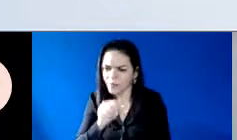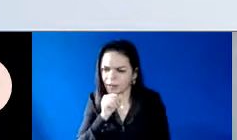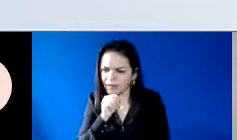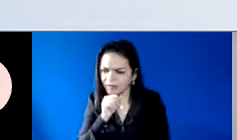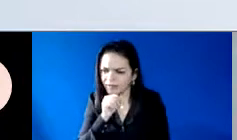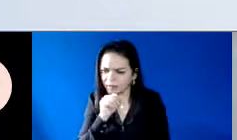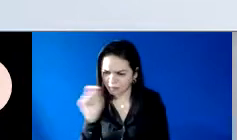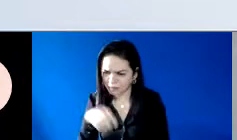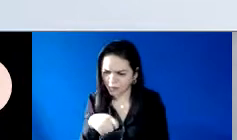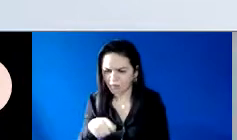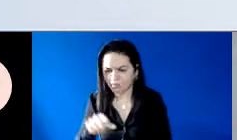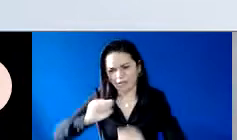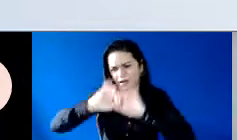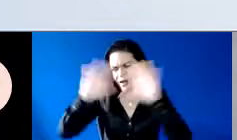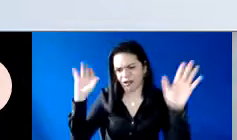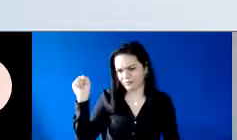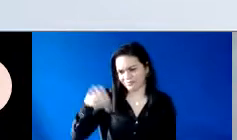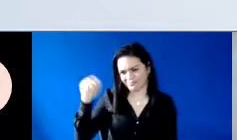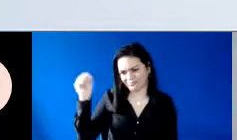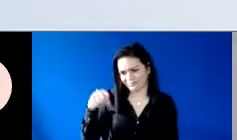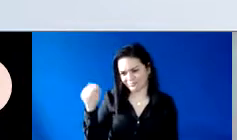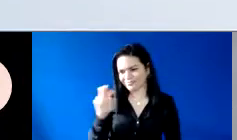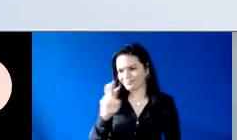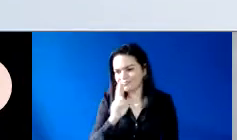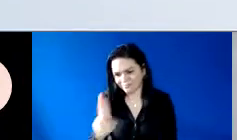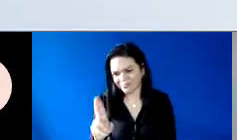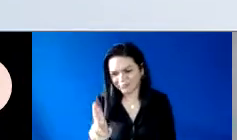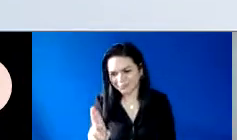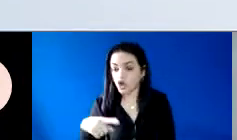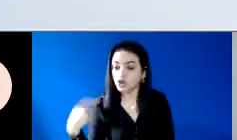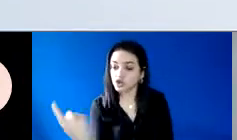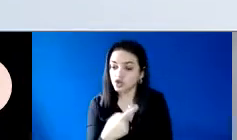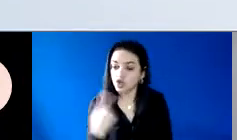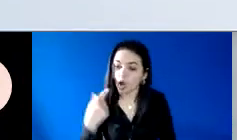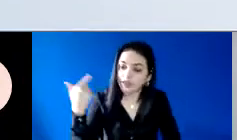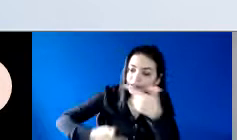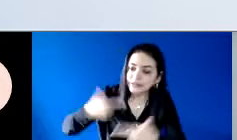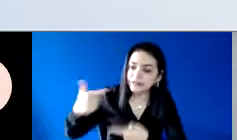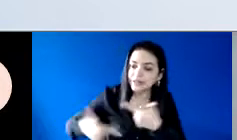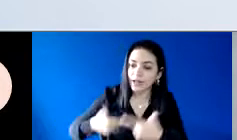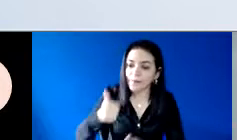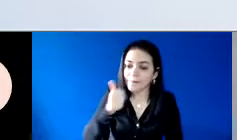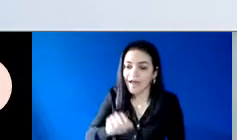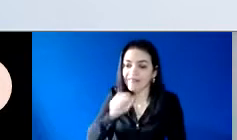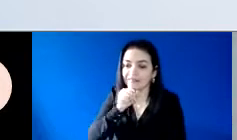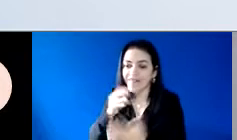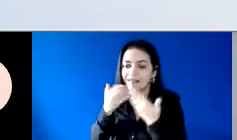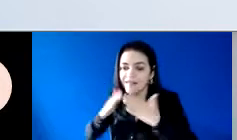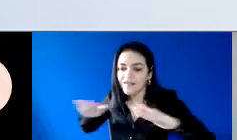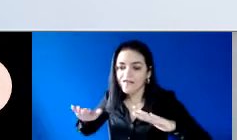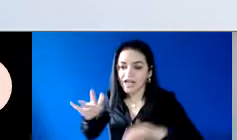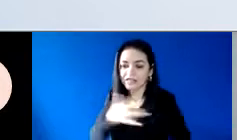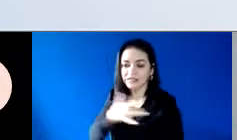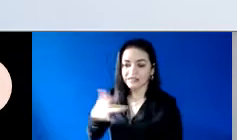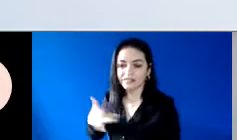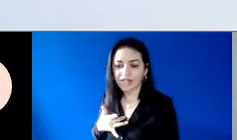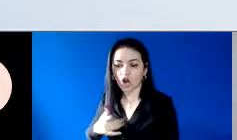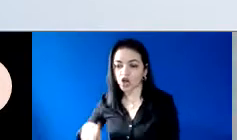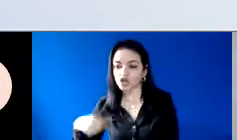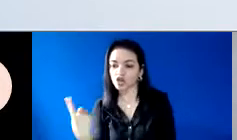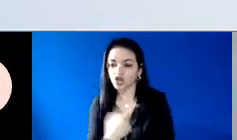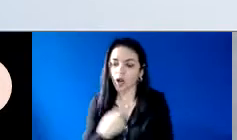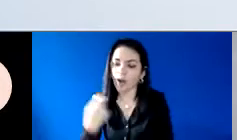claro que sim. Quando a gente está trabalhando com saúde materna e infantil, nós temos também que olhar a demografia de risco. Nós,